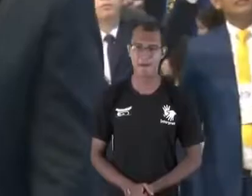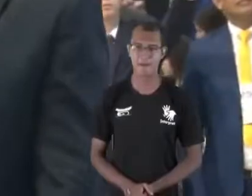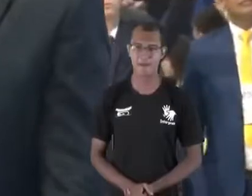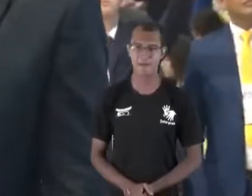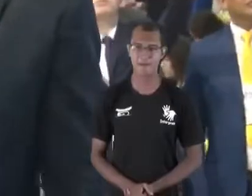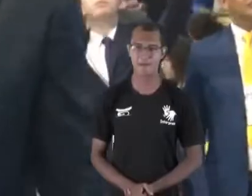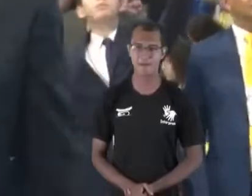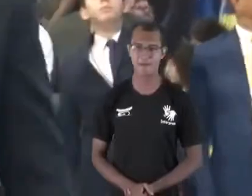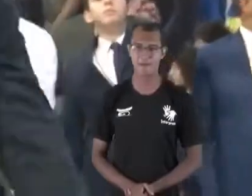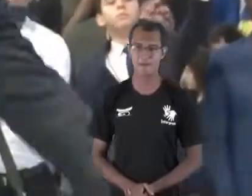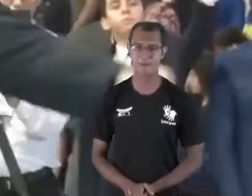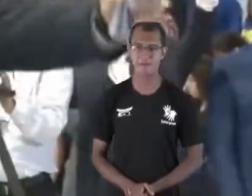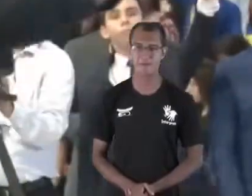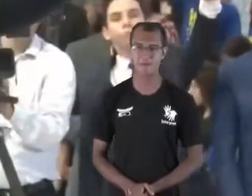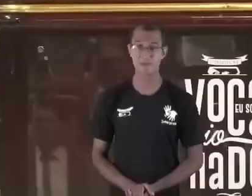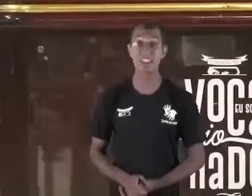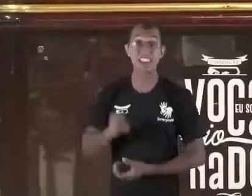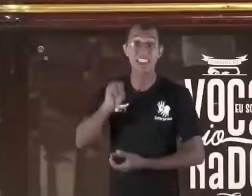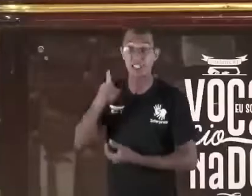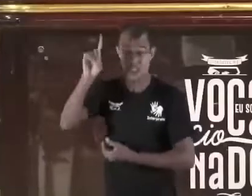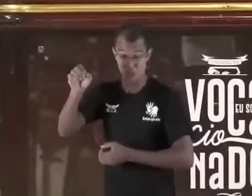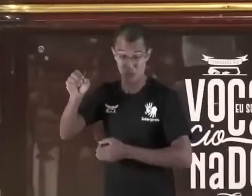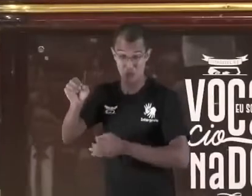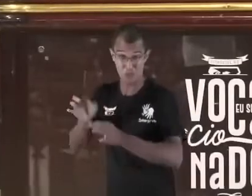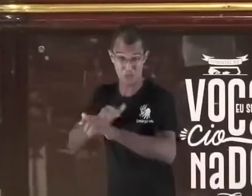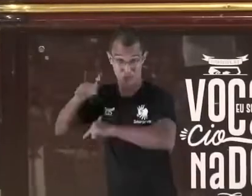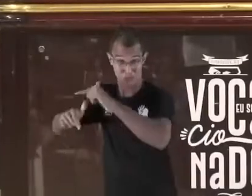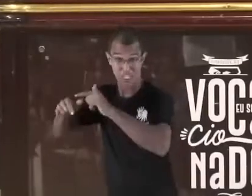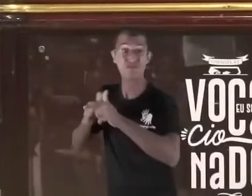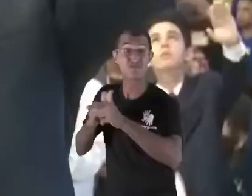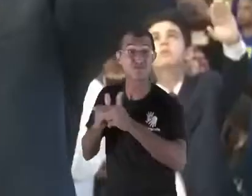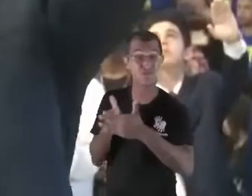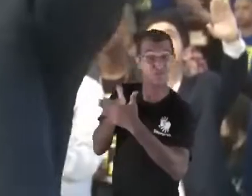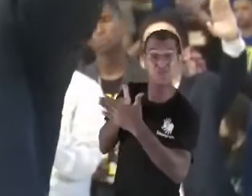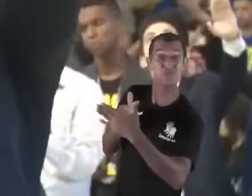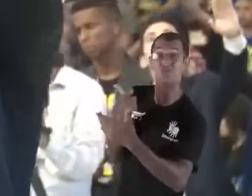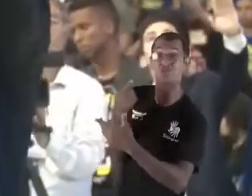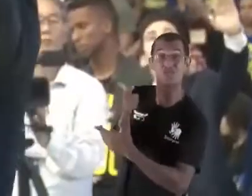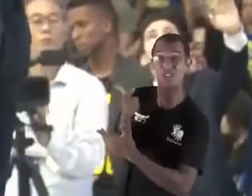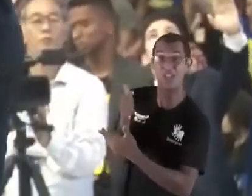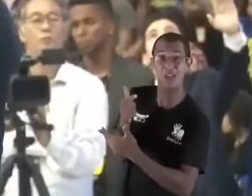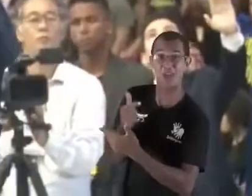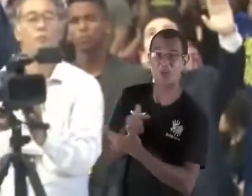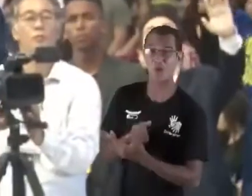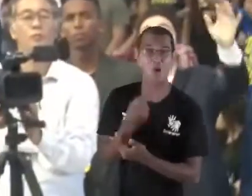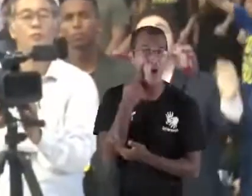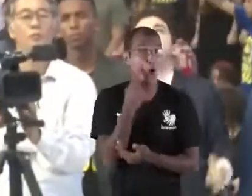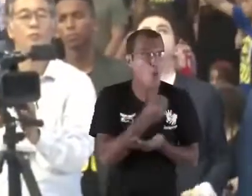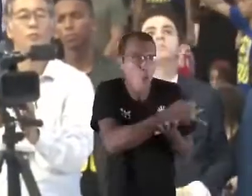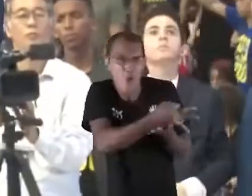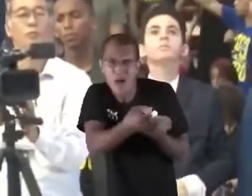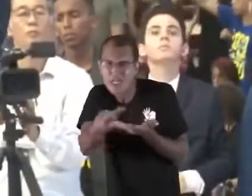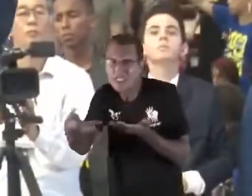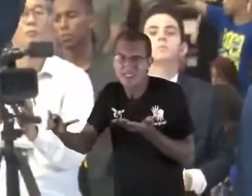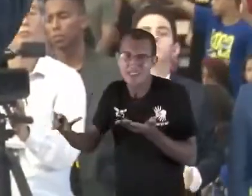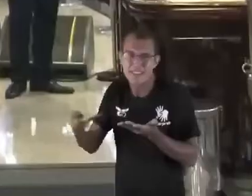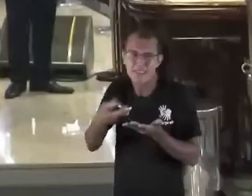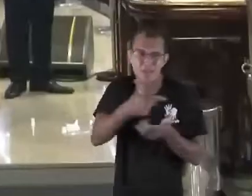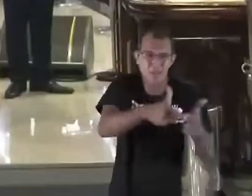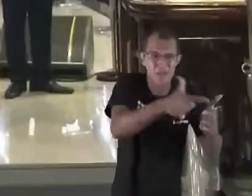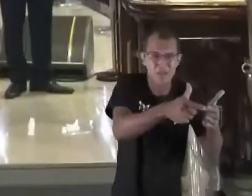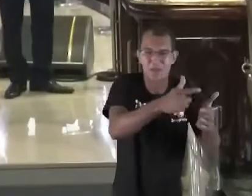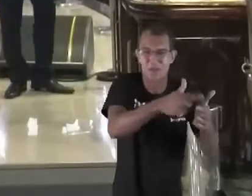Operando Ele, quem impedirá? Ganha todas as lutas, mesmo sem lutar.